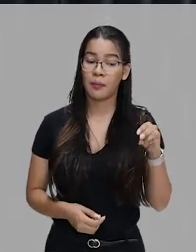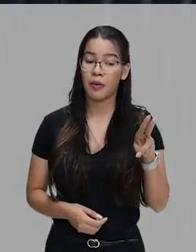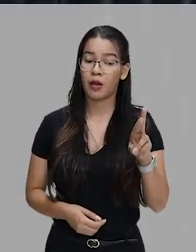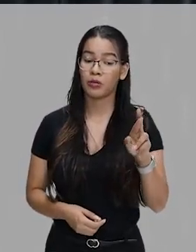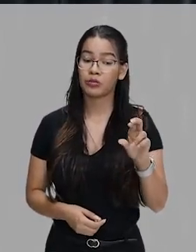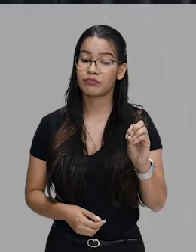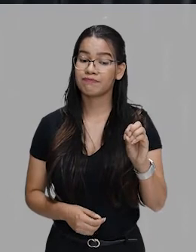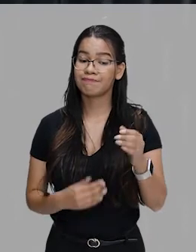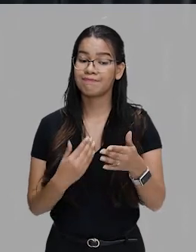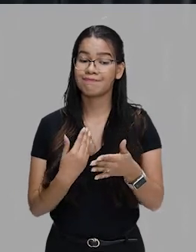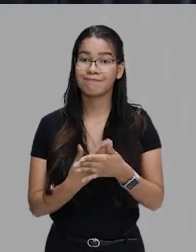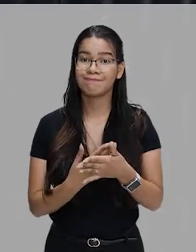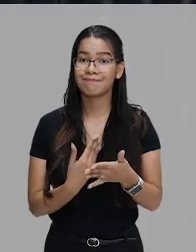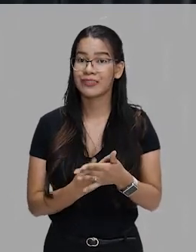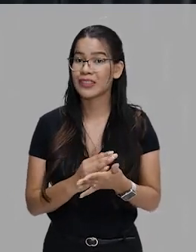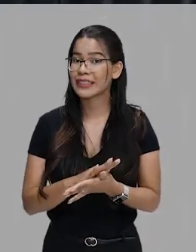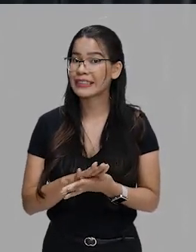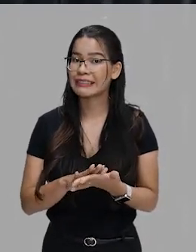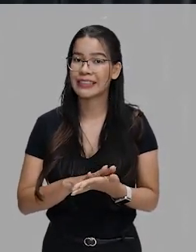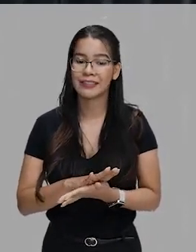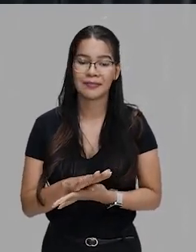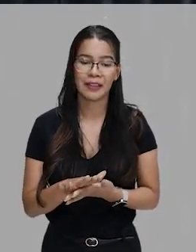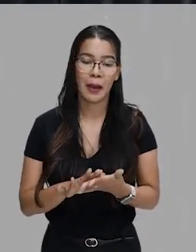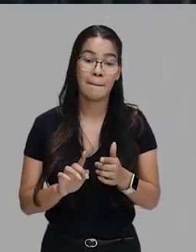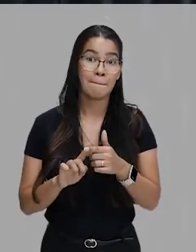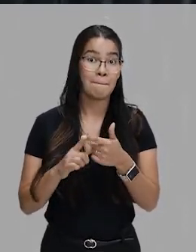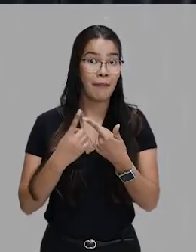nada. Mauro foi aprovado.